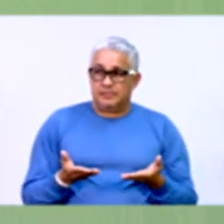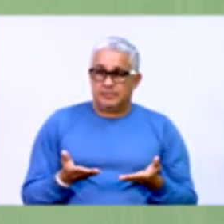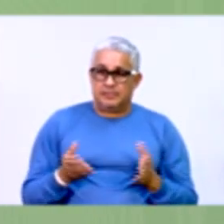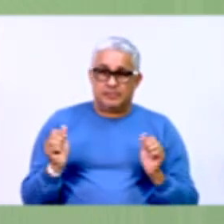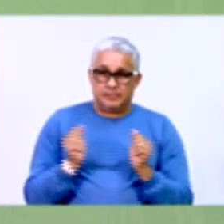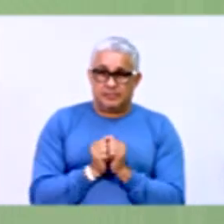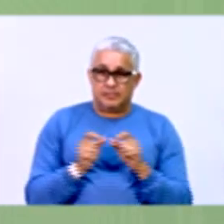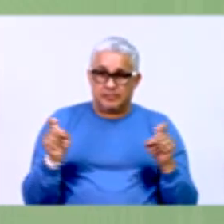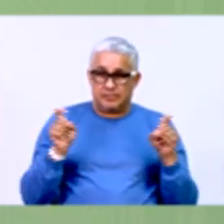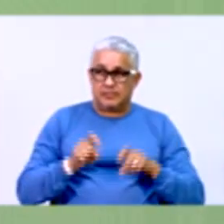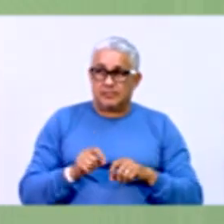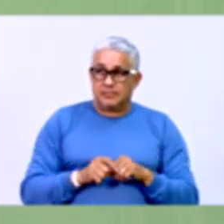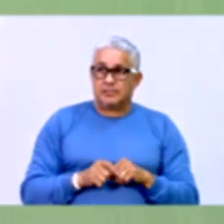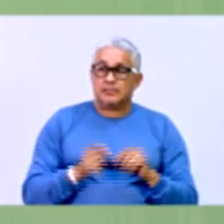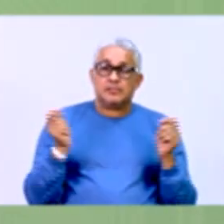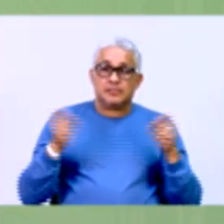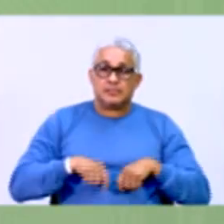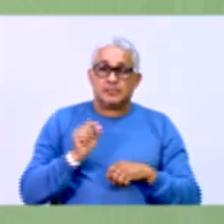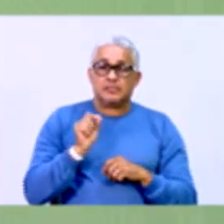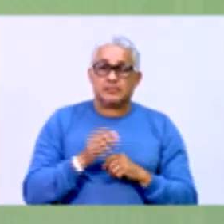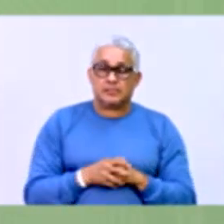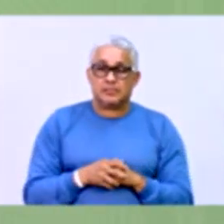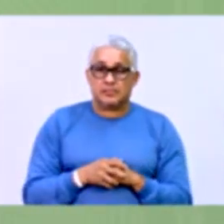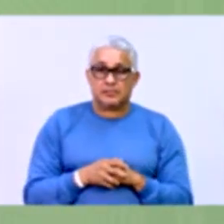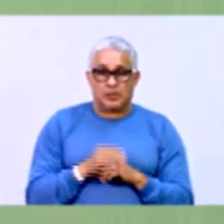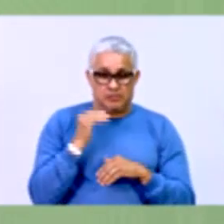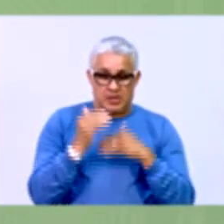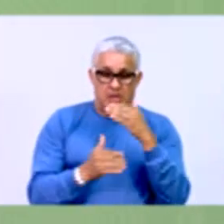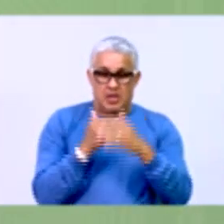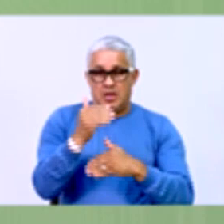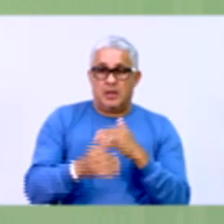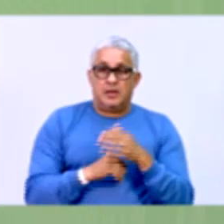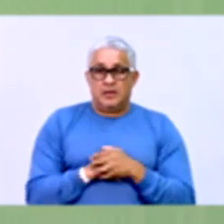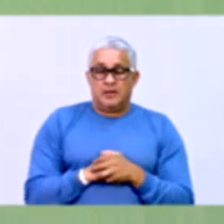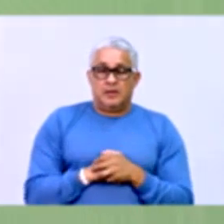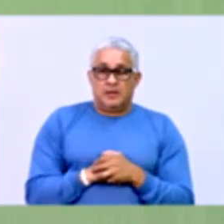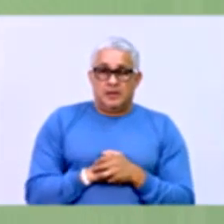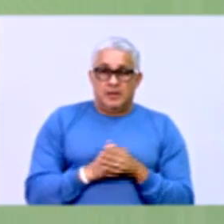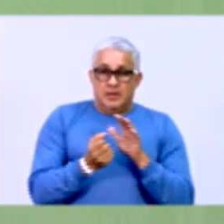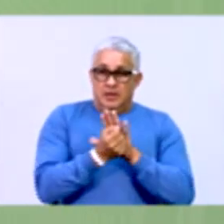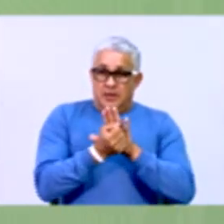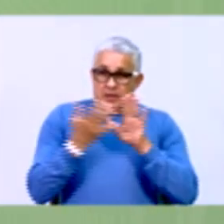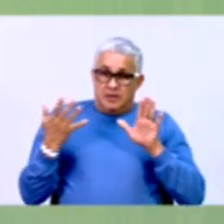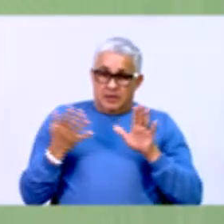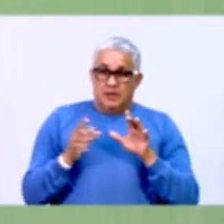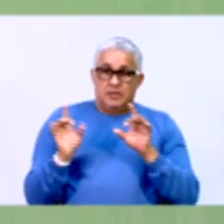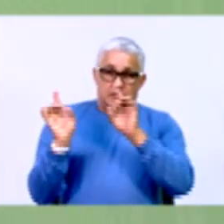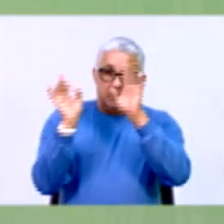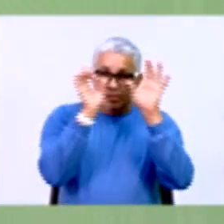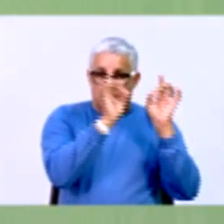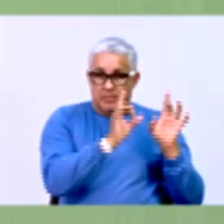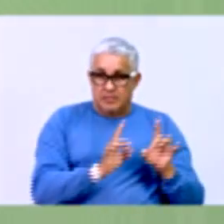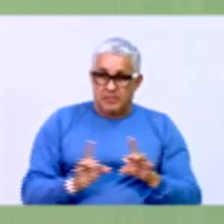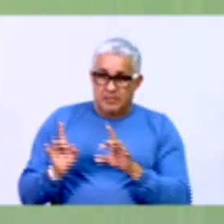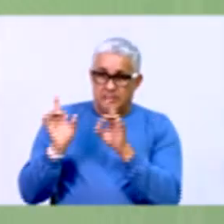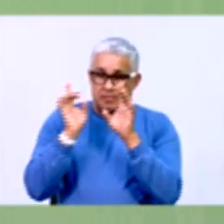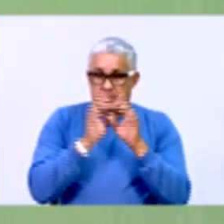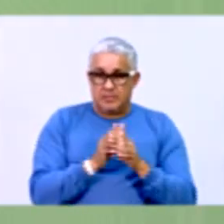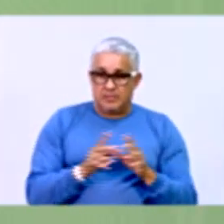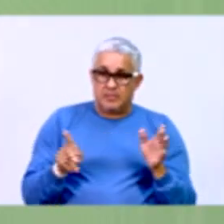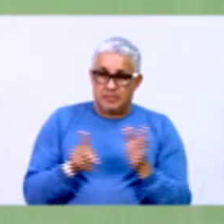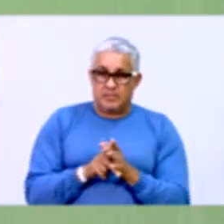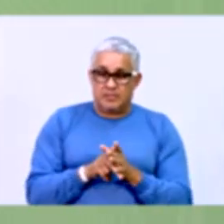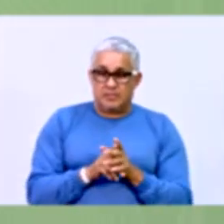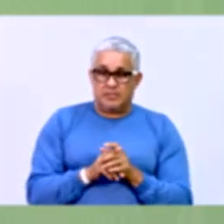computador. O que ela possibilita? Ela possibilita o desenvolvimento de aplicações específicas, olha só, específicas para